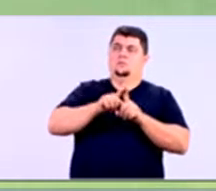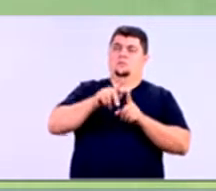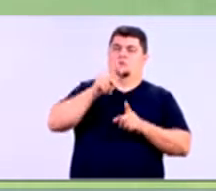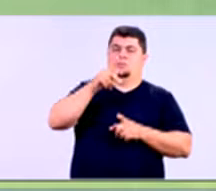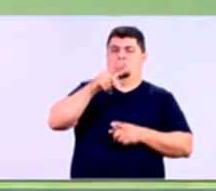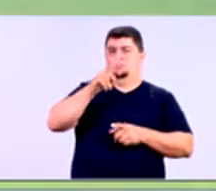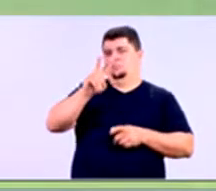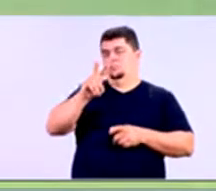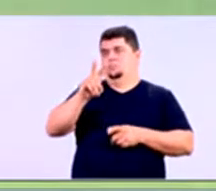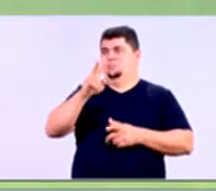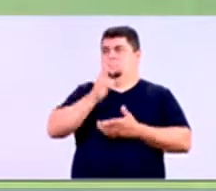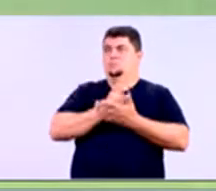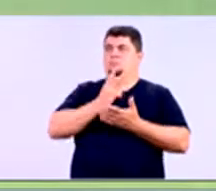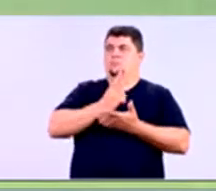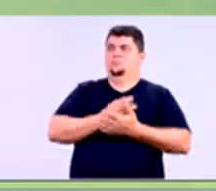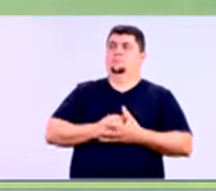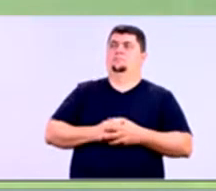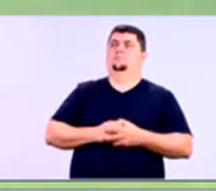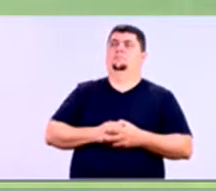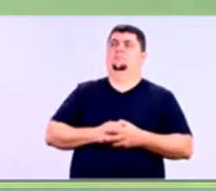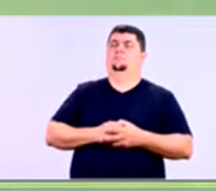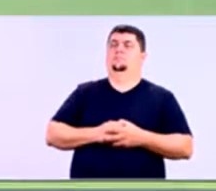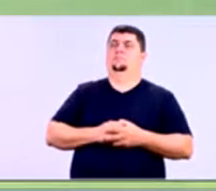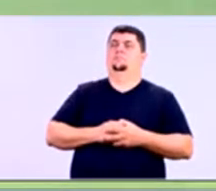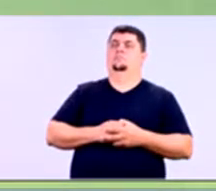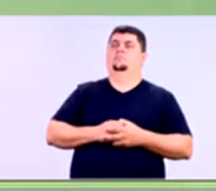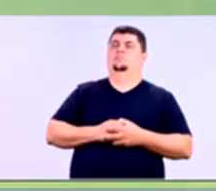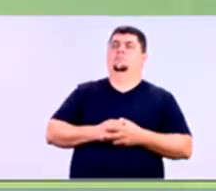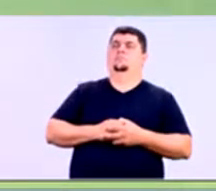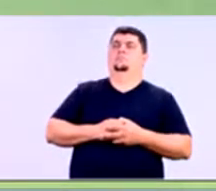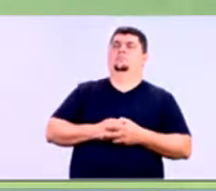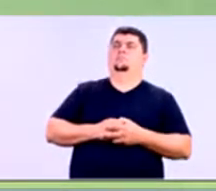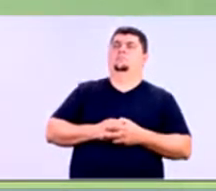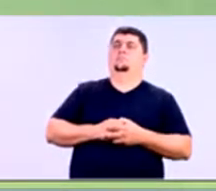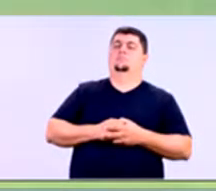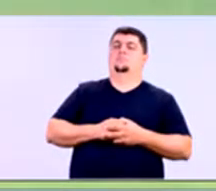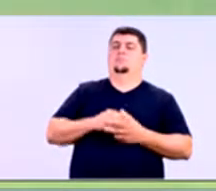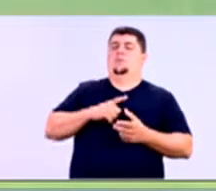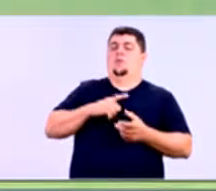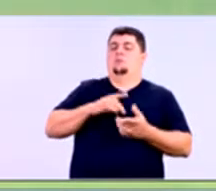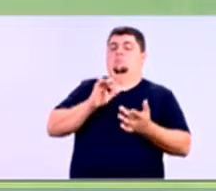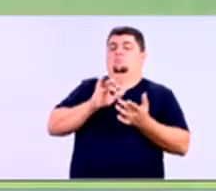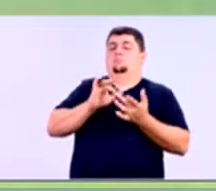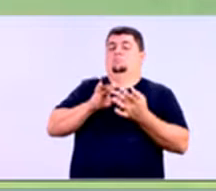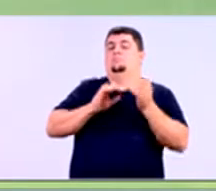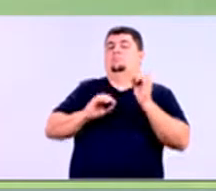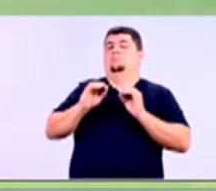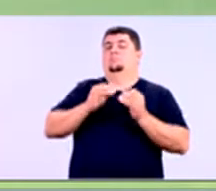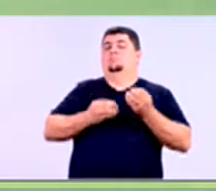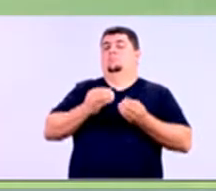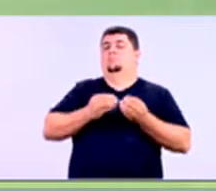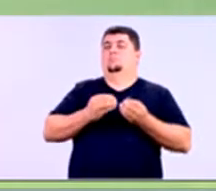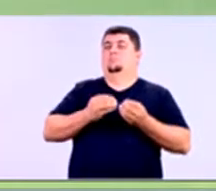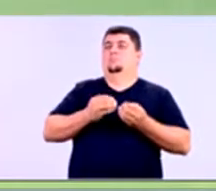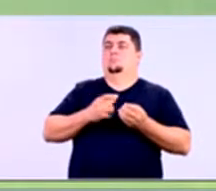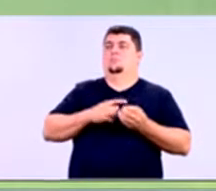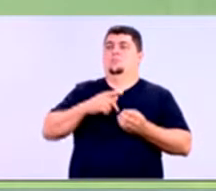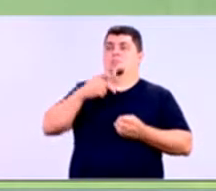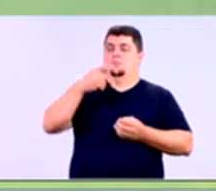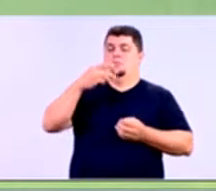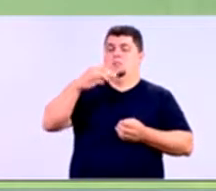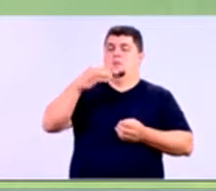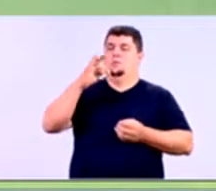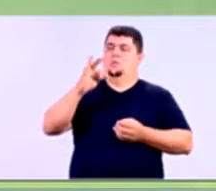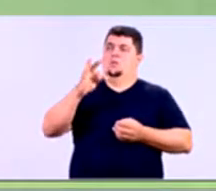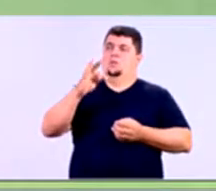de costume, PV. Então, para relacionar o PMT com o